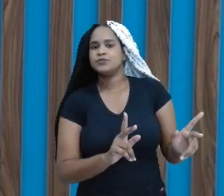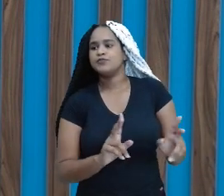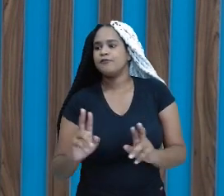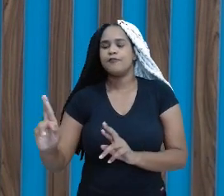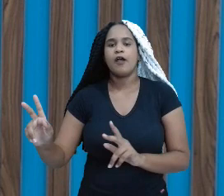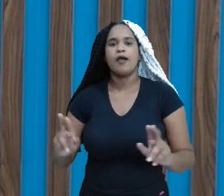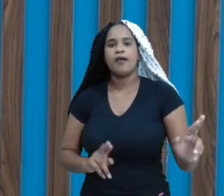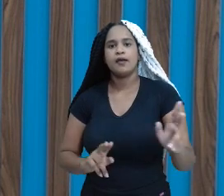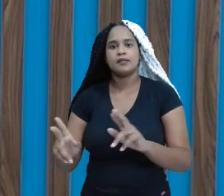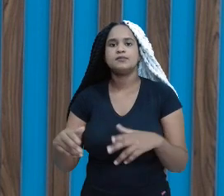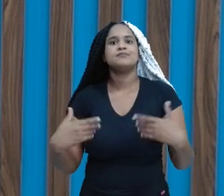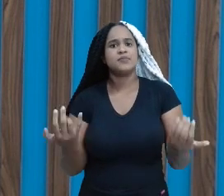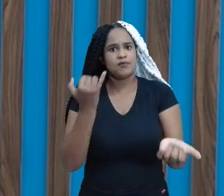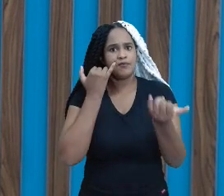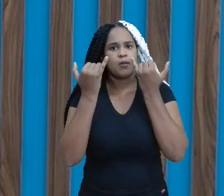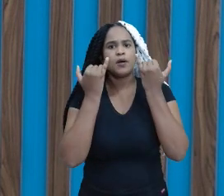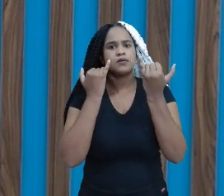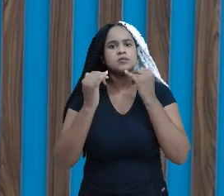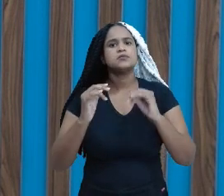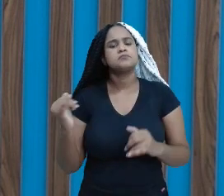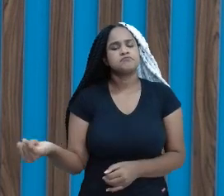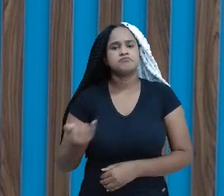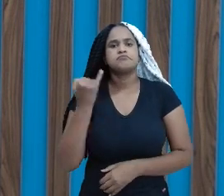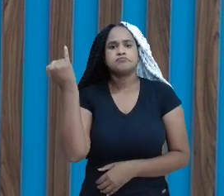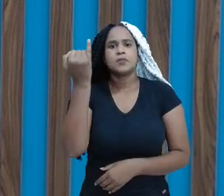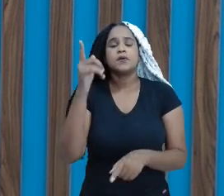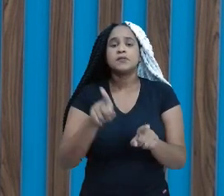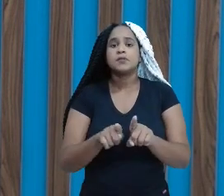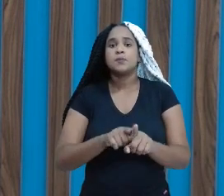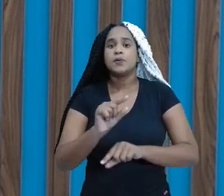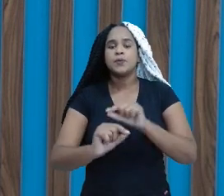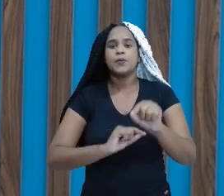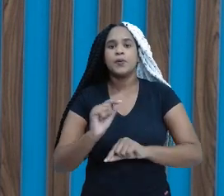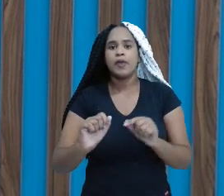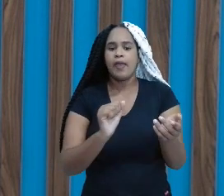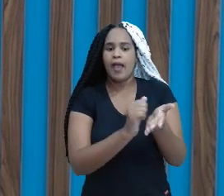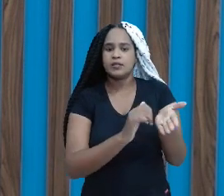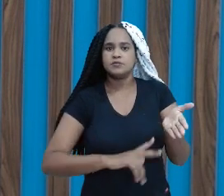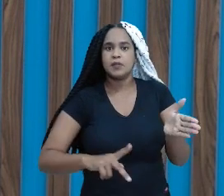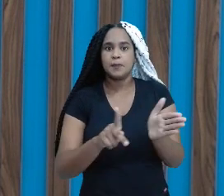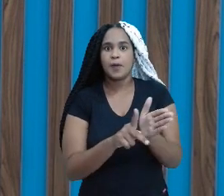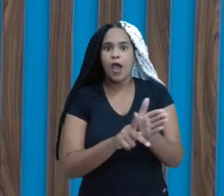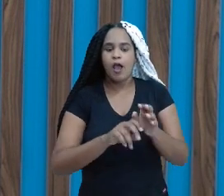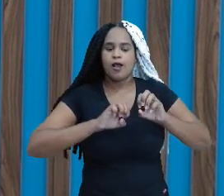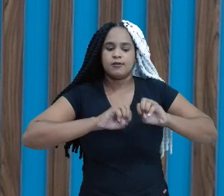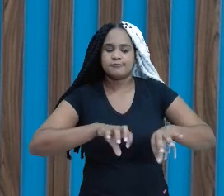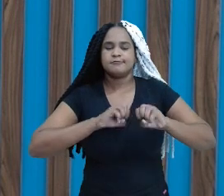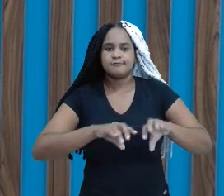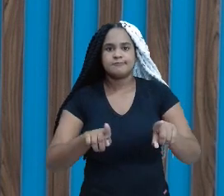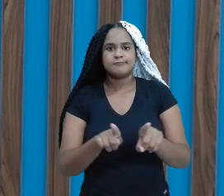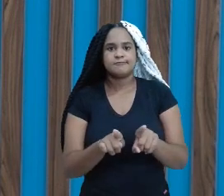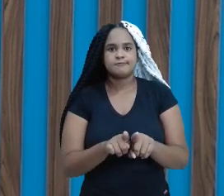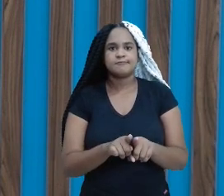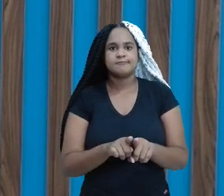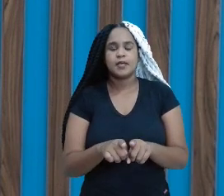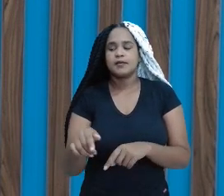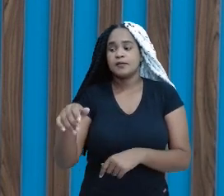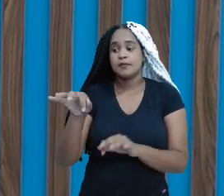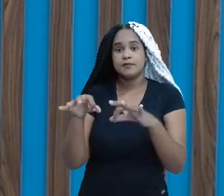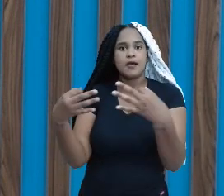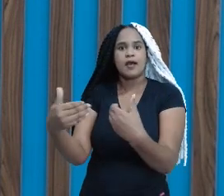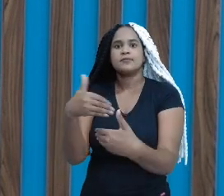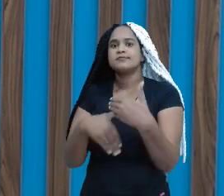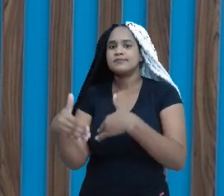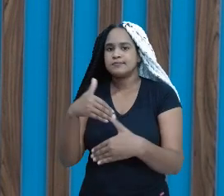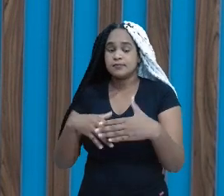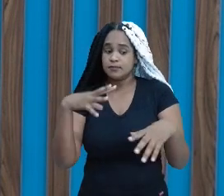Então, essas são informações importantes, né? Subsidiar atividades educativas que envolvam a participação dos pais,